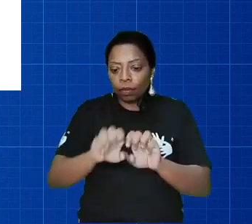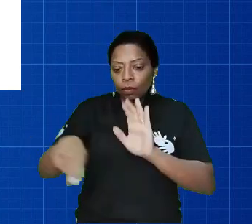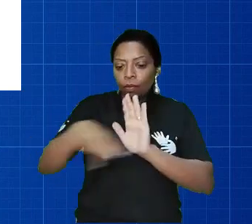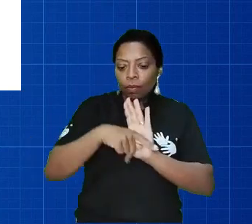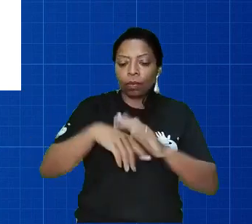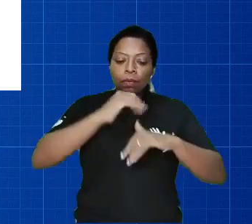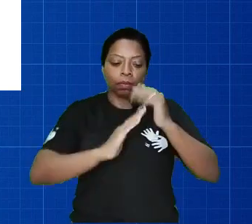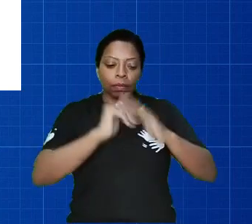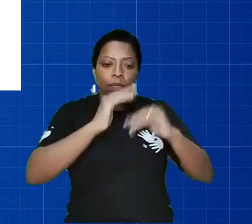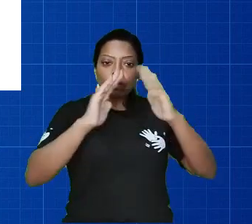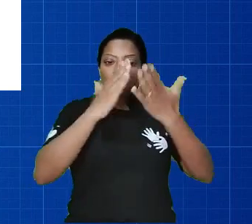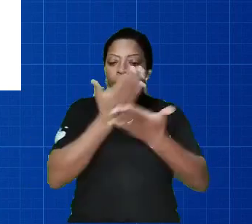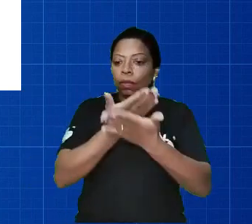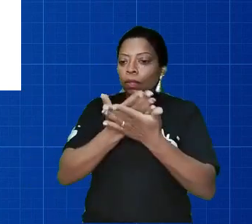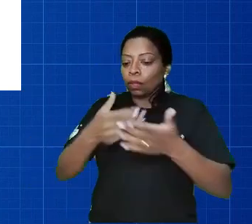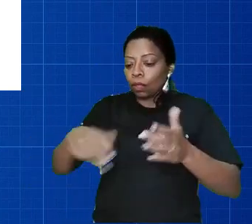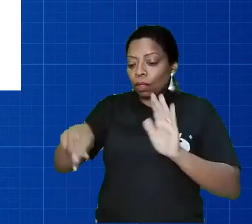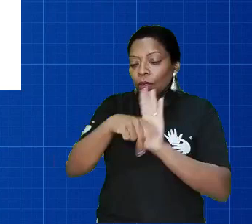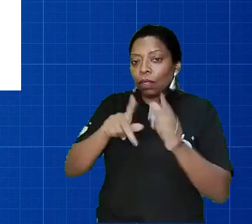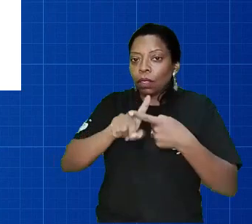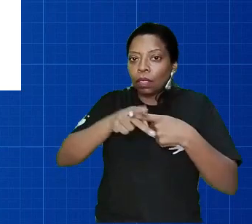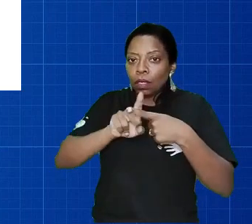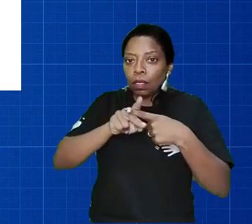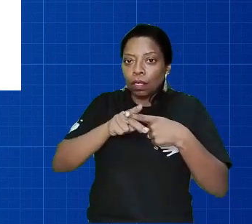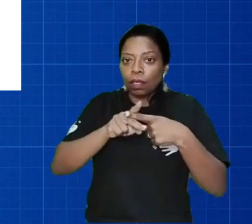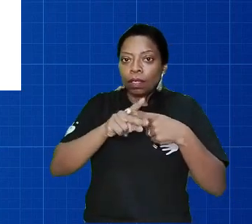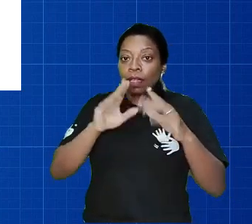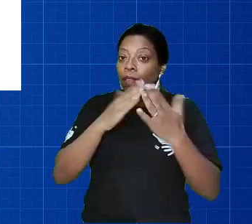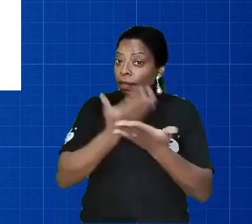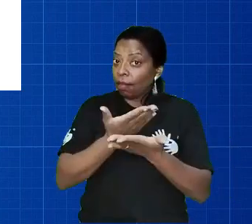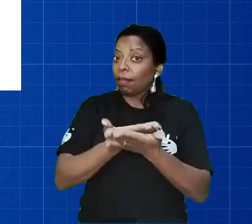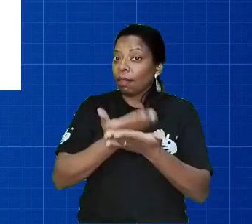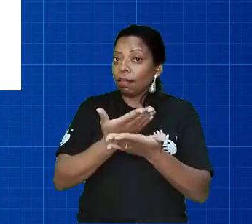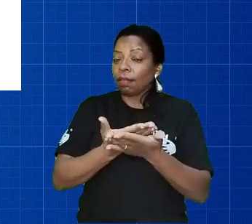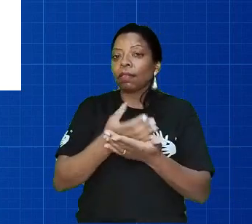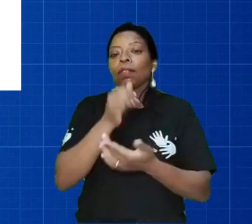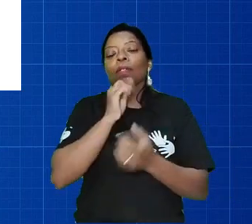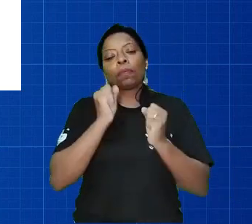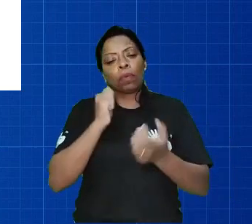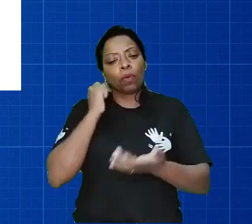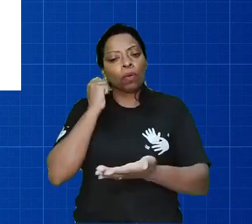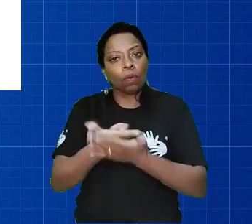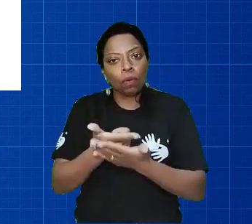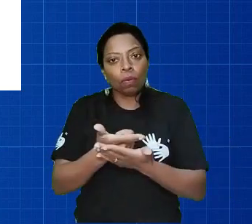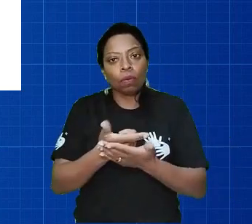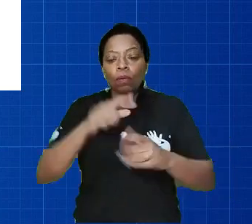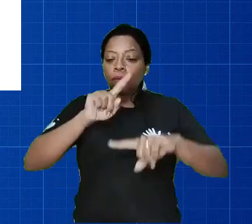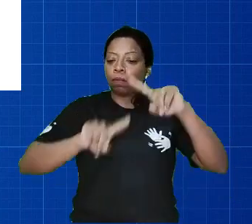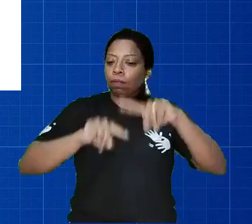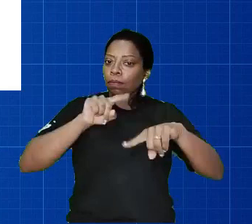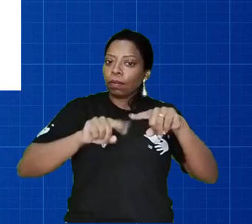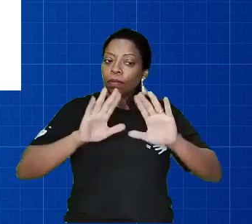e pedagógica das unidades. Então, servem para aquisição de material permanente,